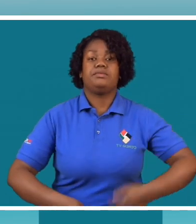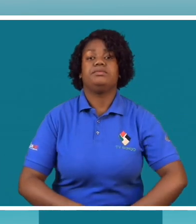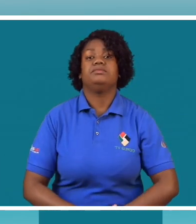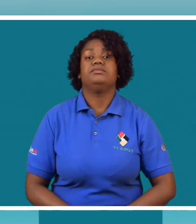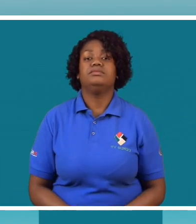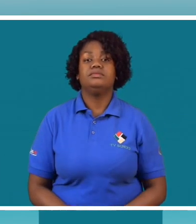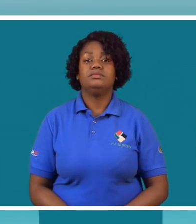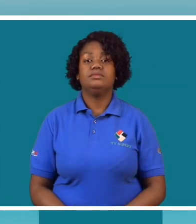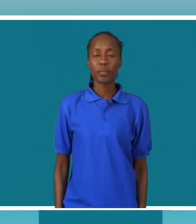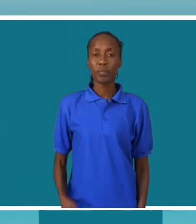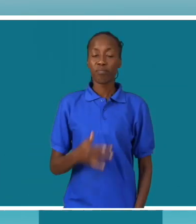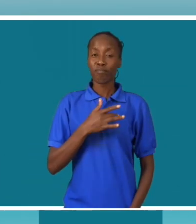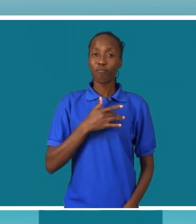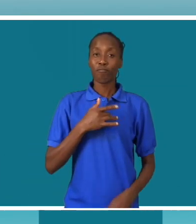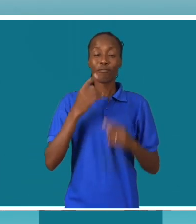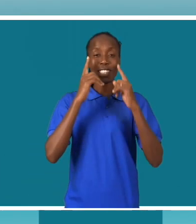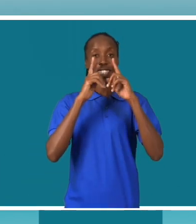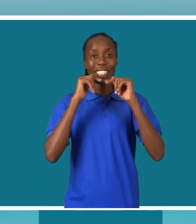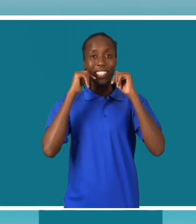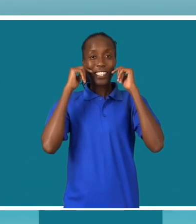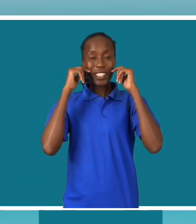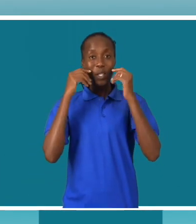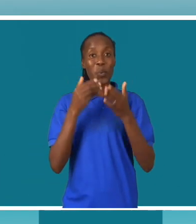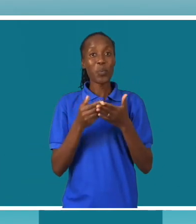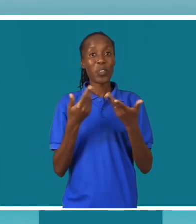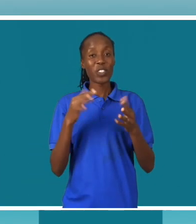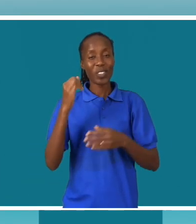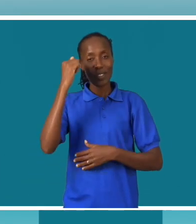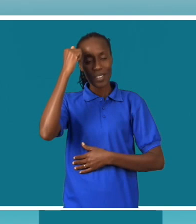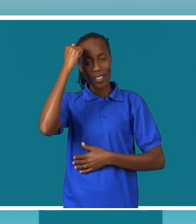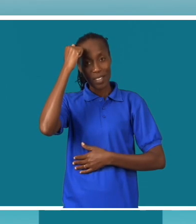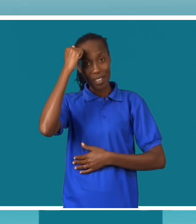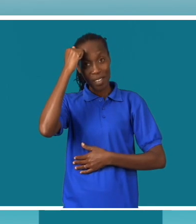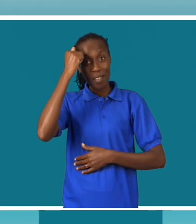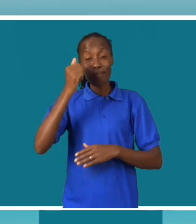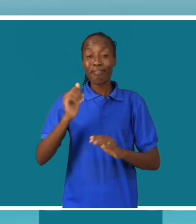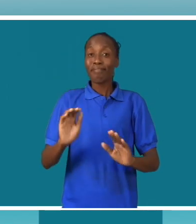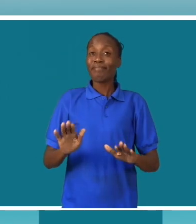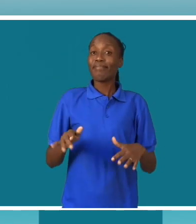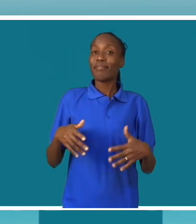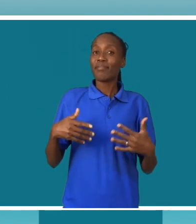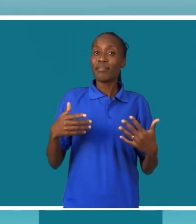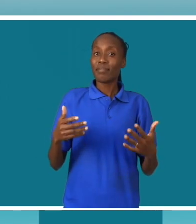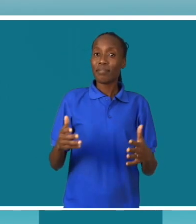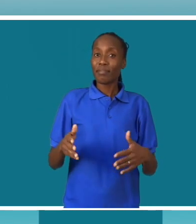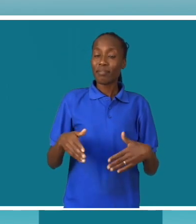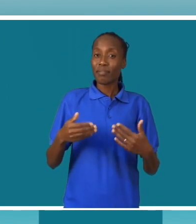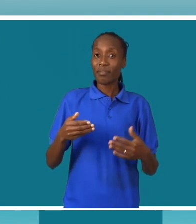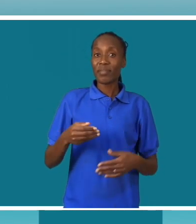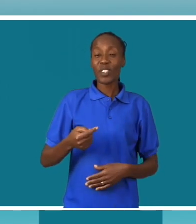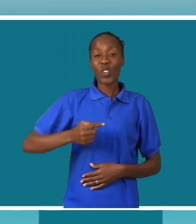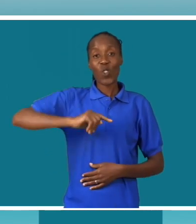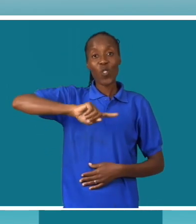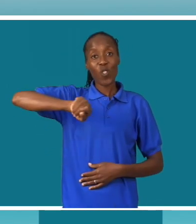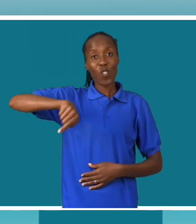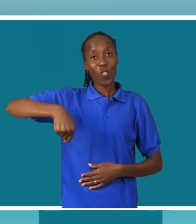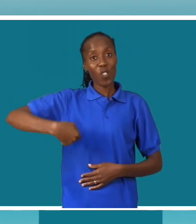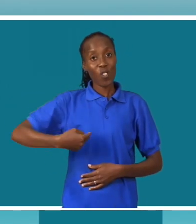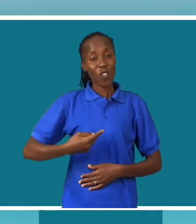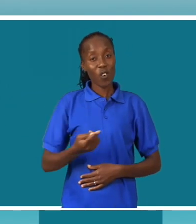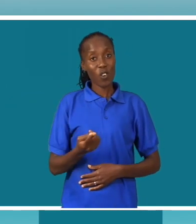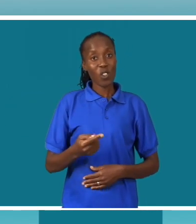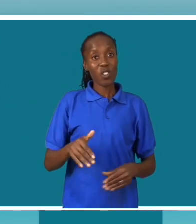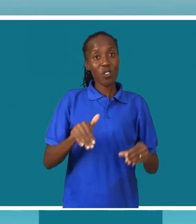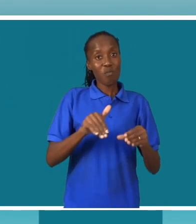continuidade das atividades. Eu sei que em particular, os nossos atletas já